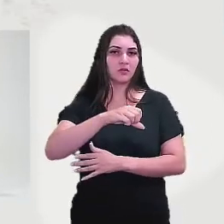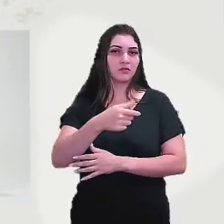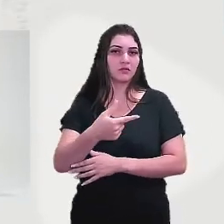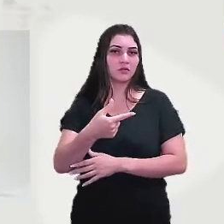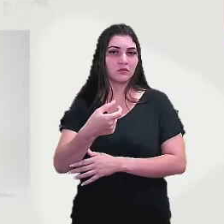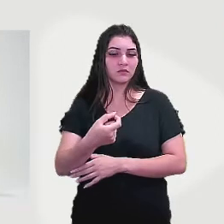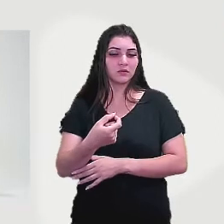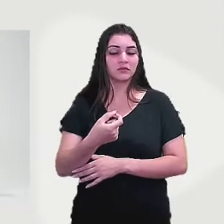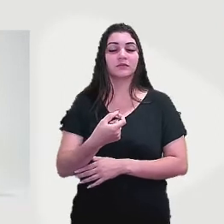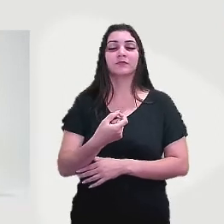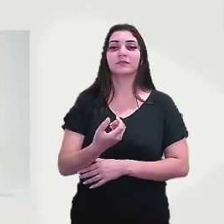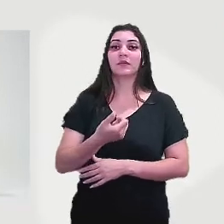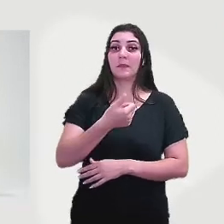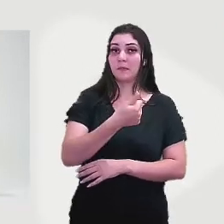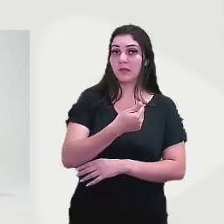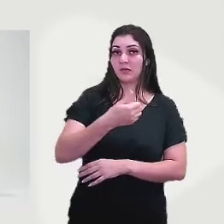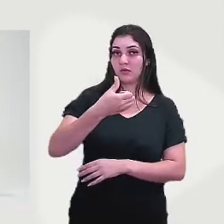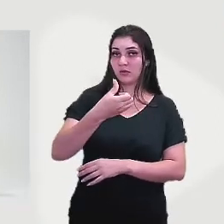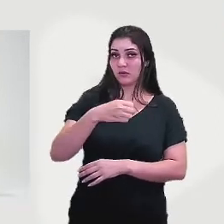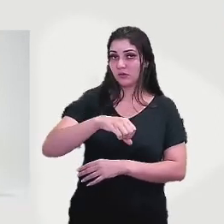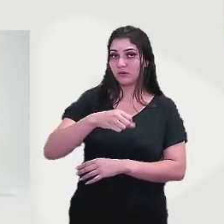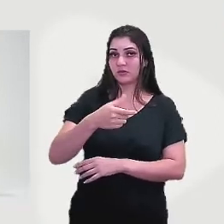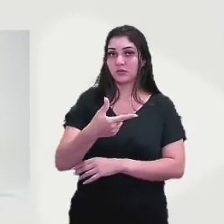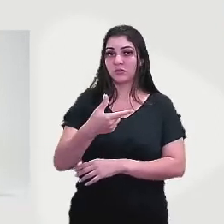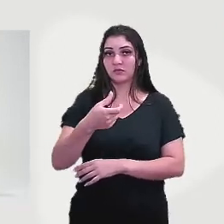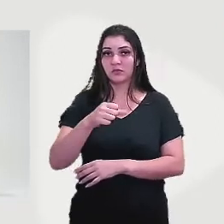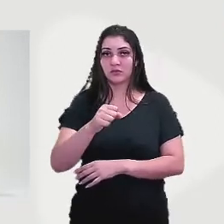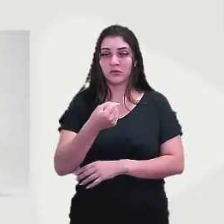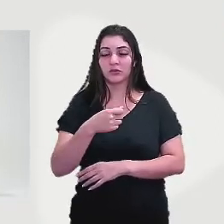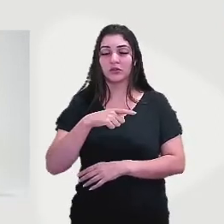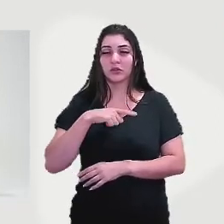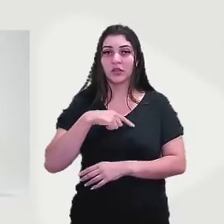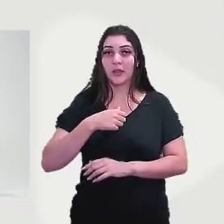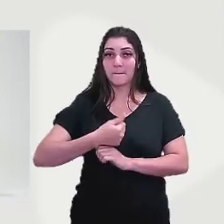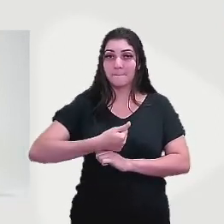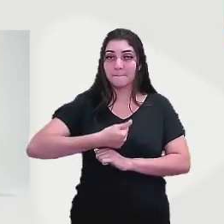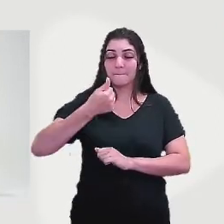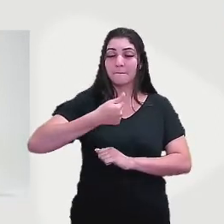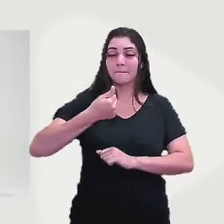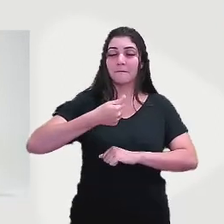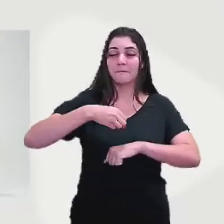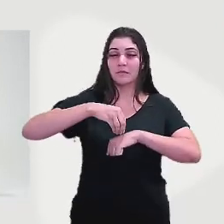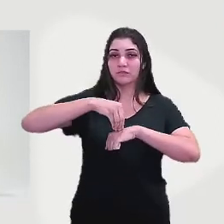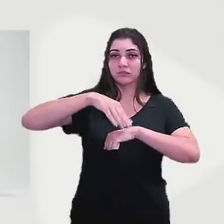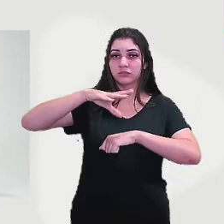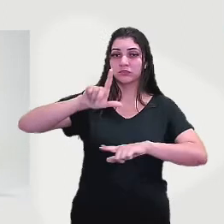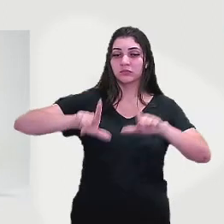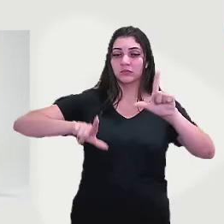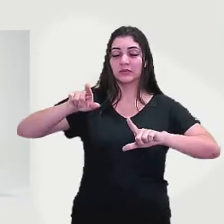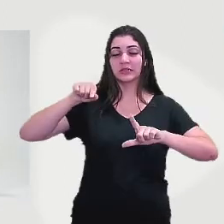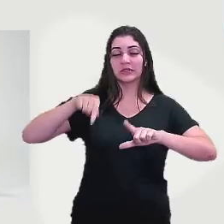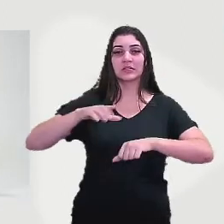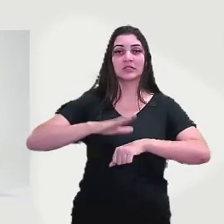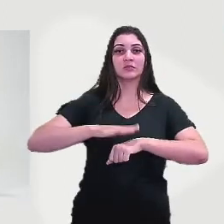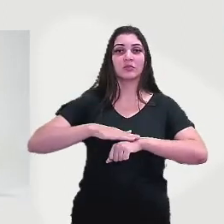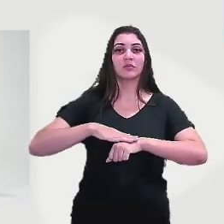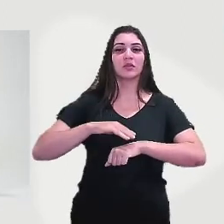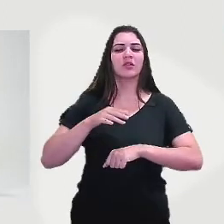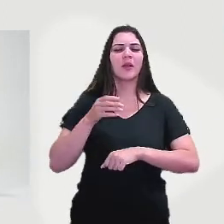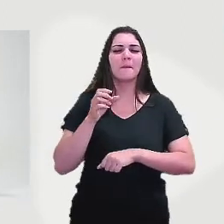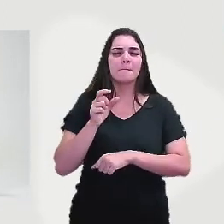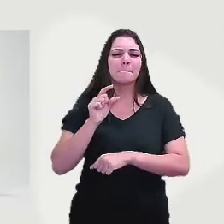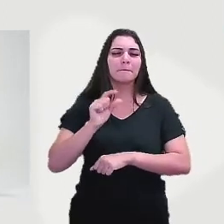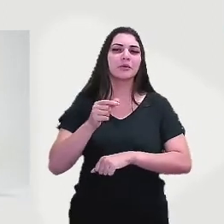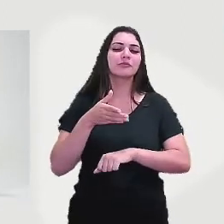em 1928 é realizada a primeira transmissão de TV. Naquele momento, esse meio de comunicação era pouco